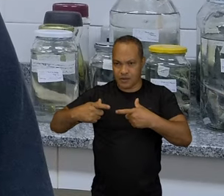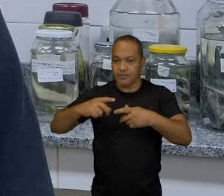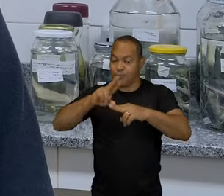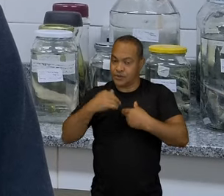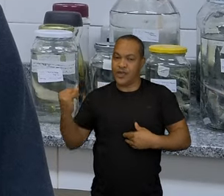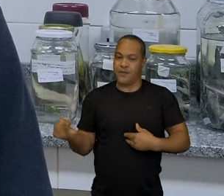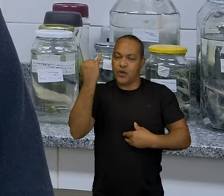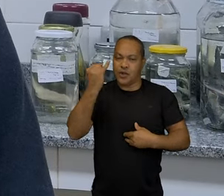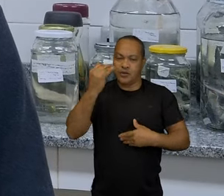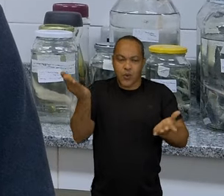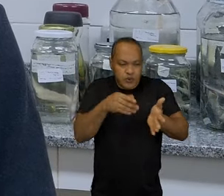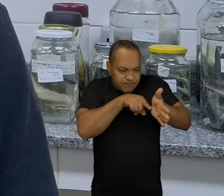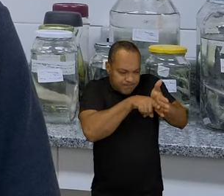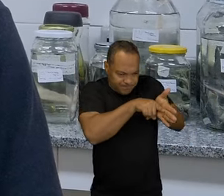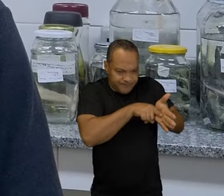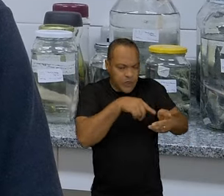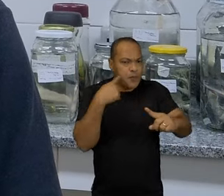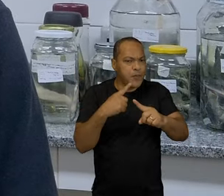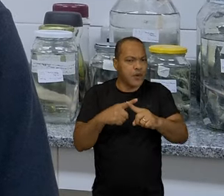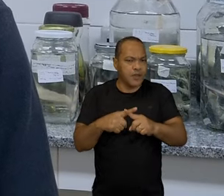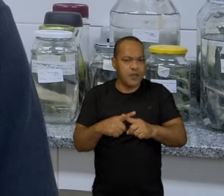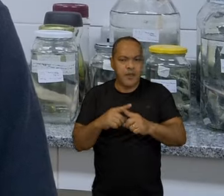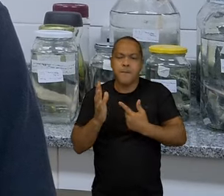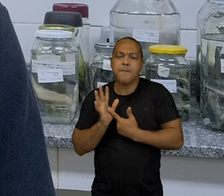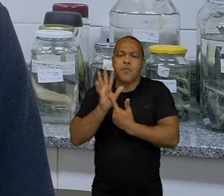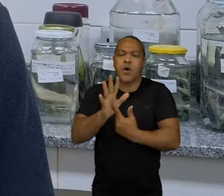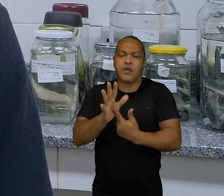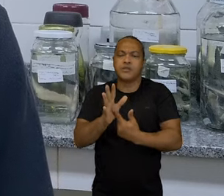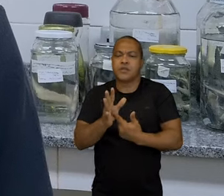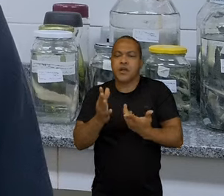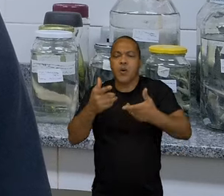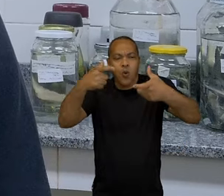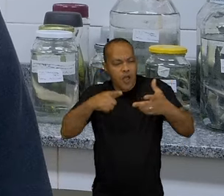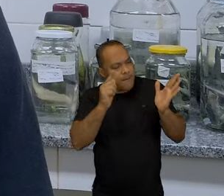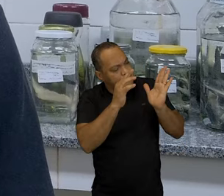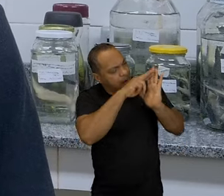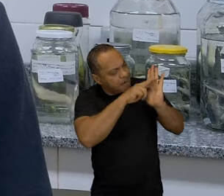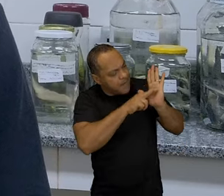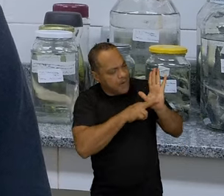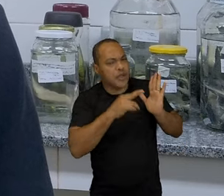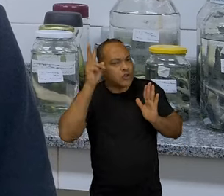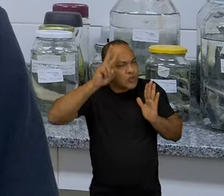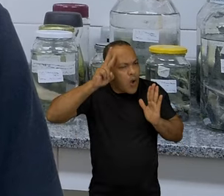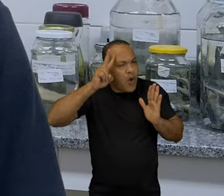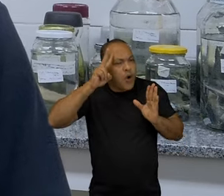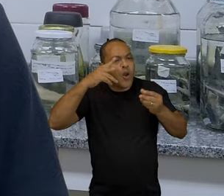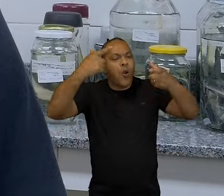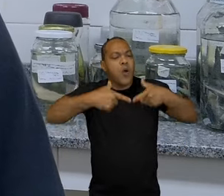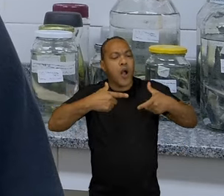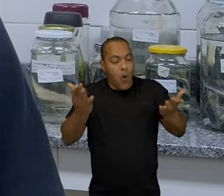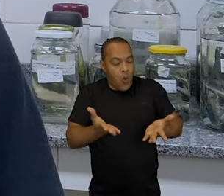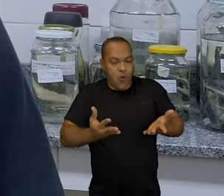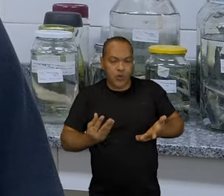é a importância dos inventários de fauna, porque eles fornecem um registro histórico do estado